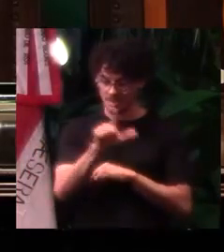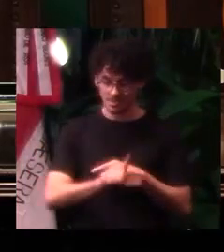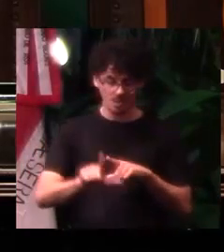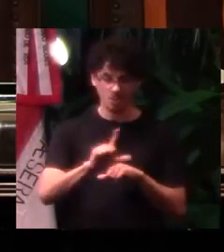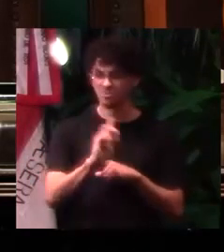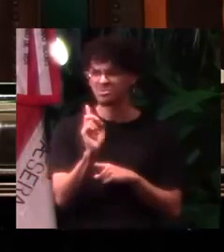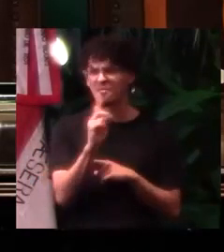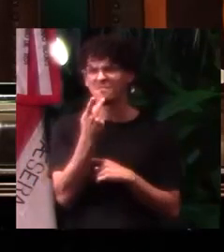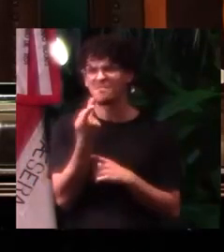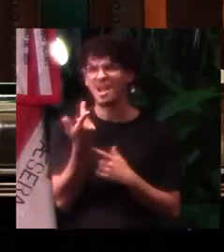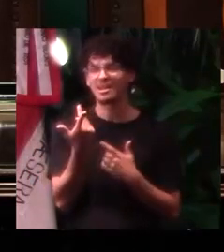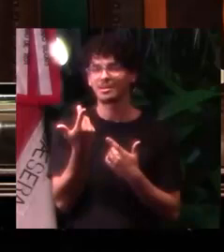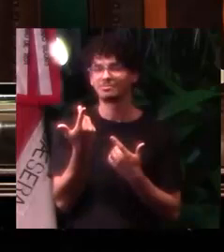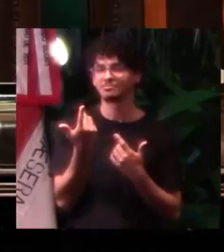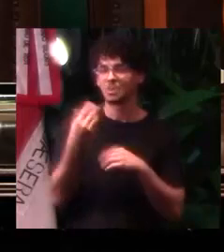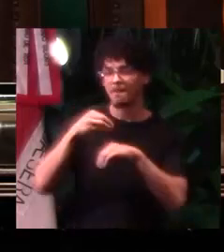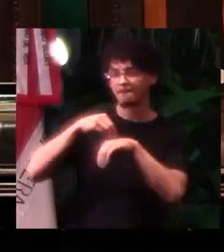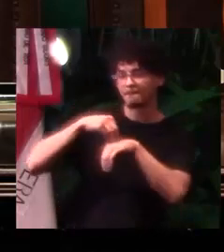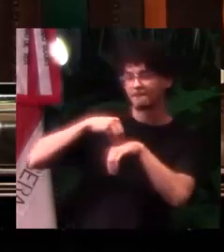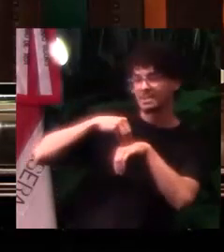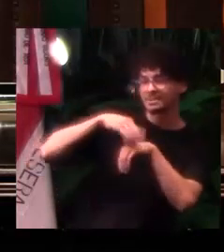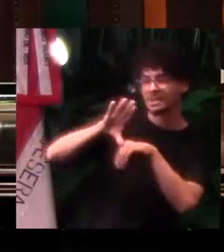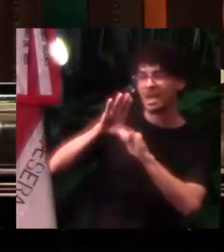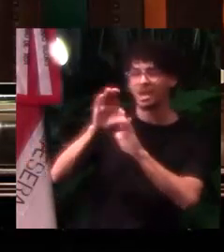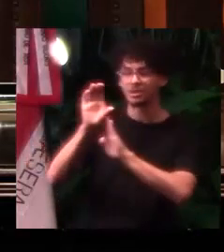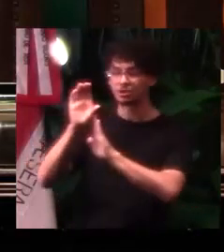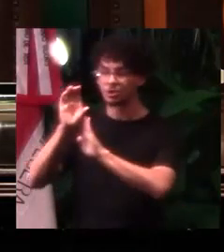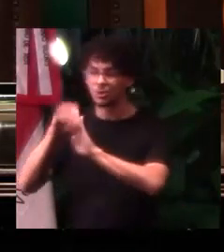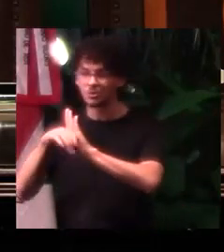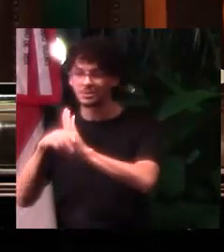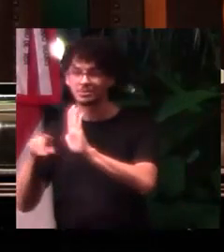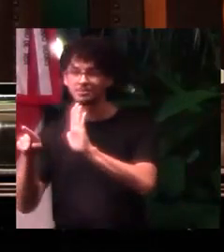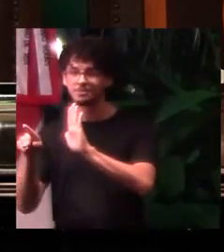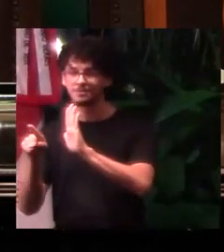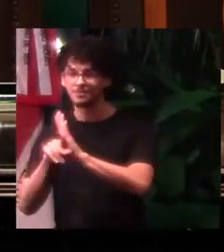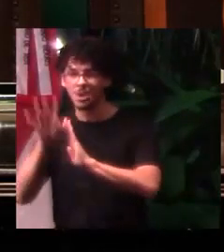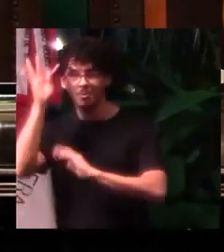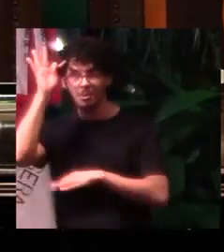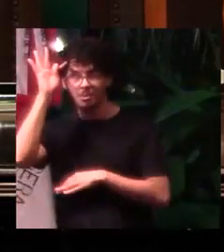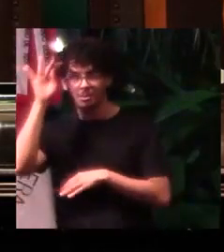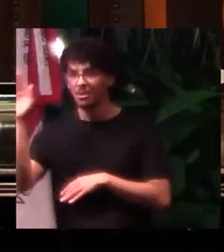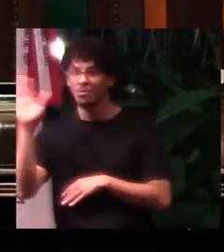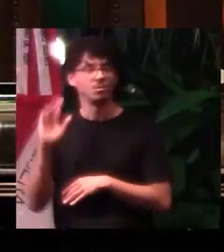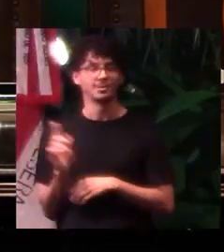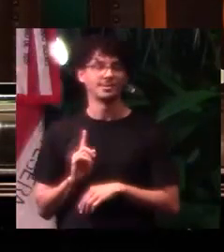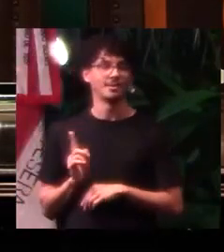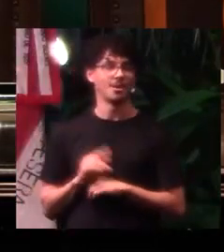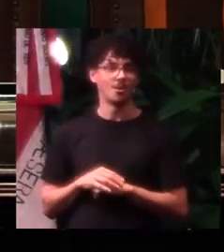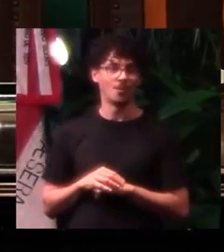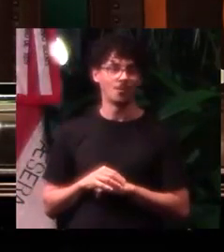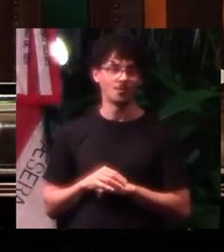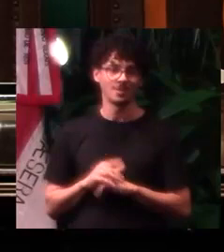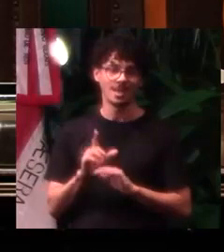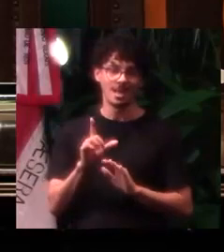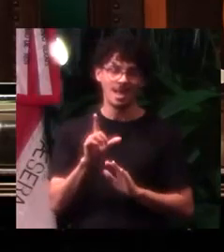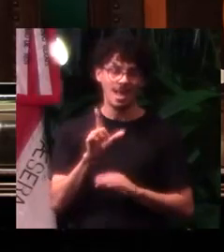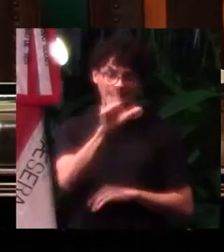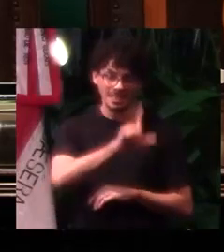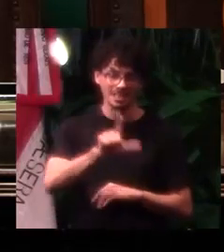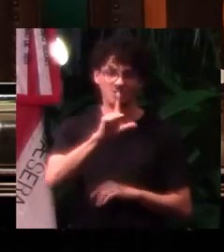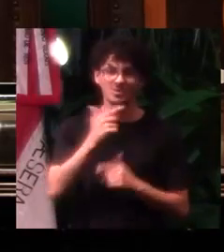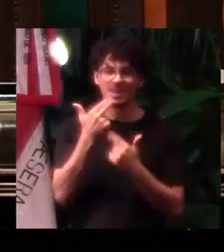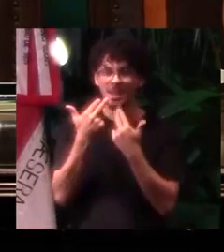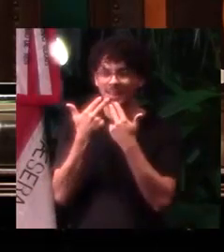fala tanto por mensagens, por conceitos, por teorias, não é? A linguagem dela